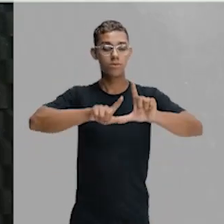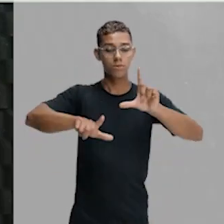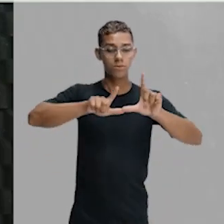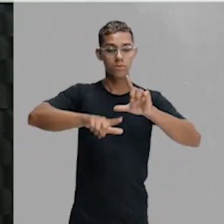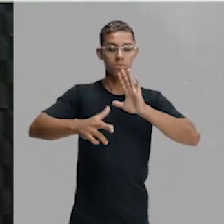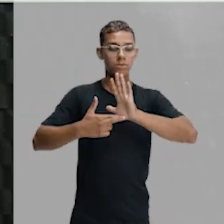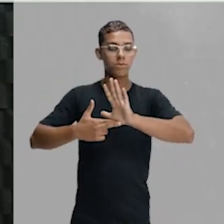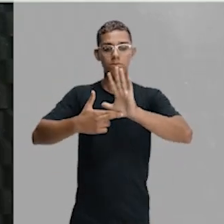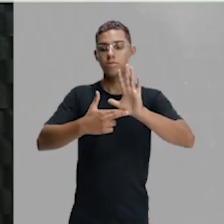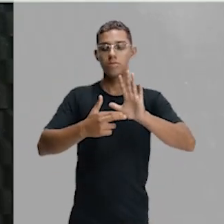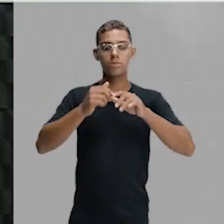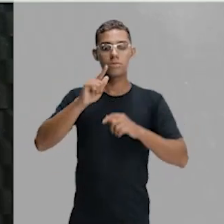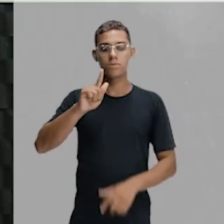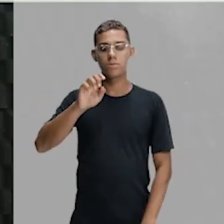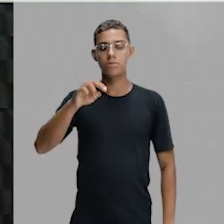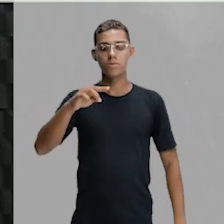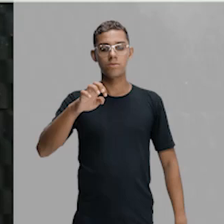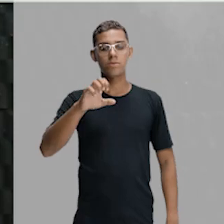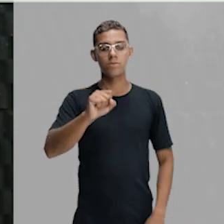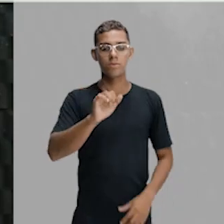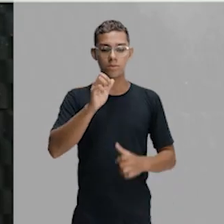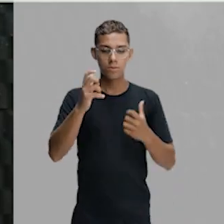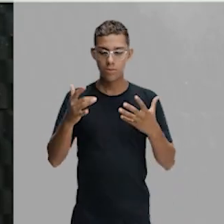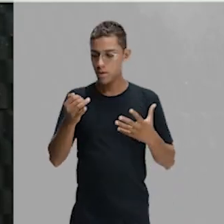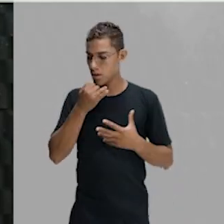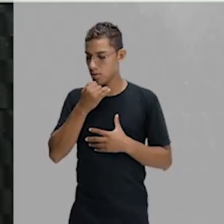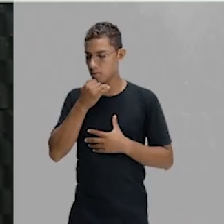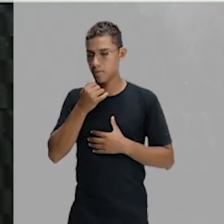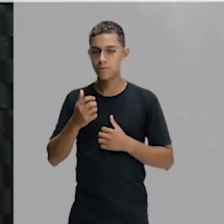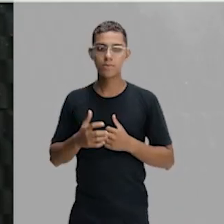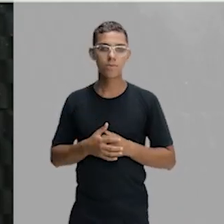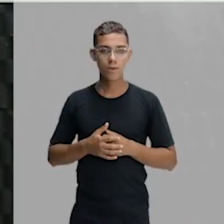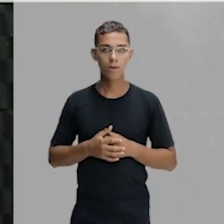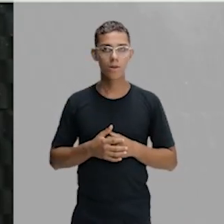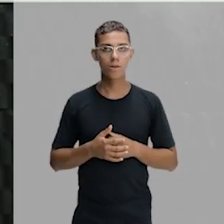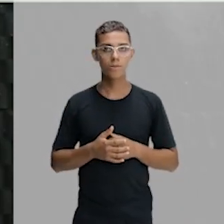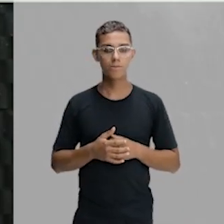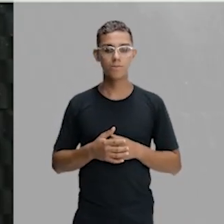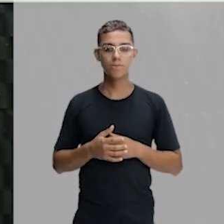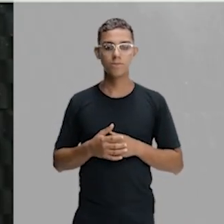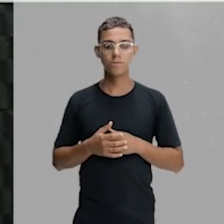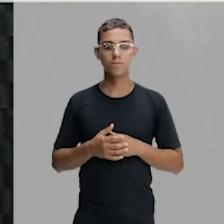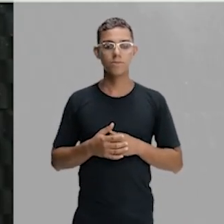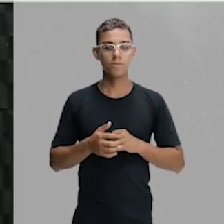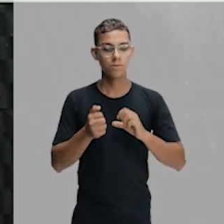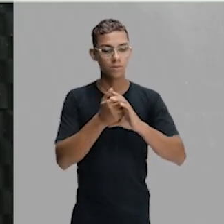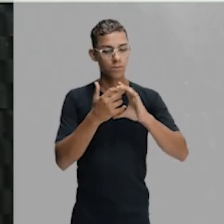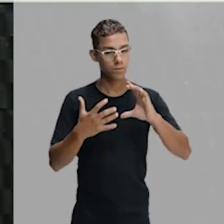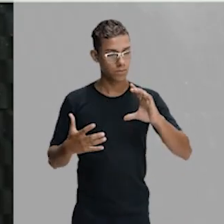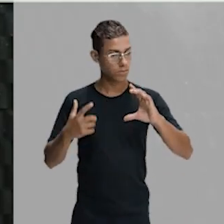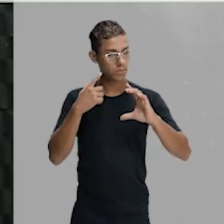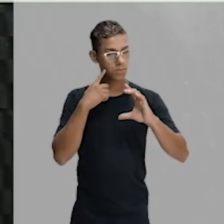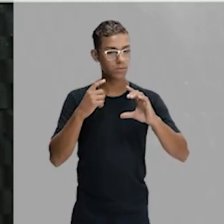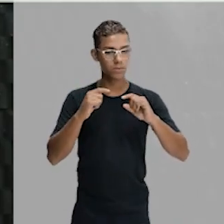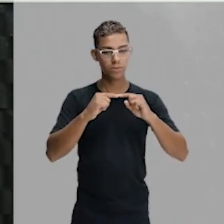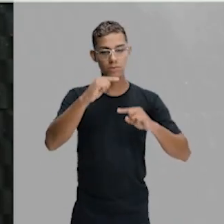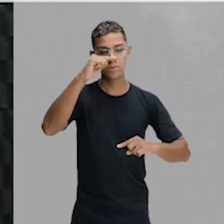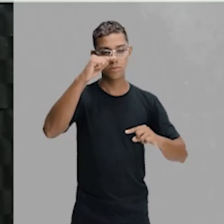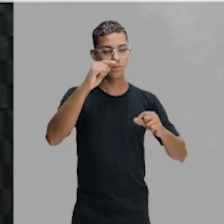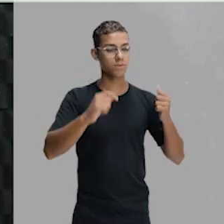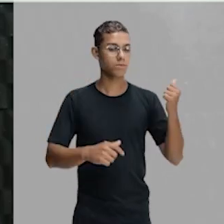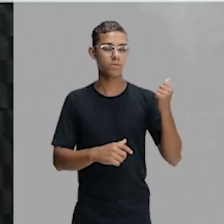representar os genes. Então, ele falou ali, ó, o caráter planta alta é dominante. Então,